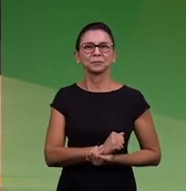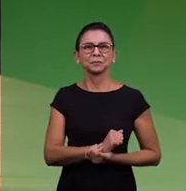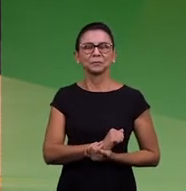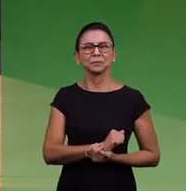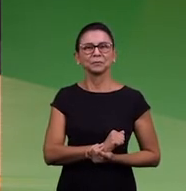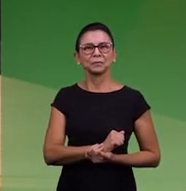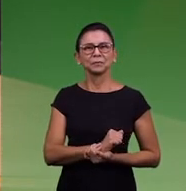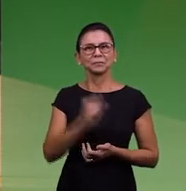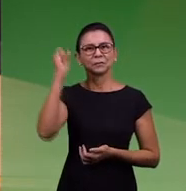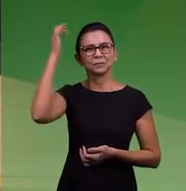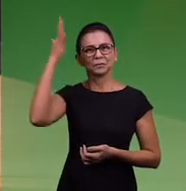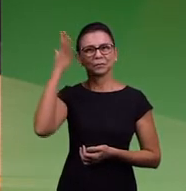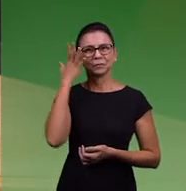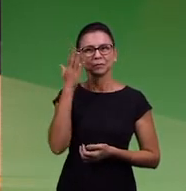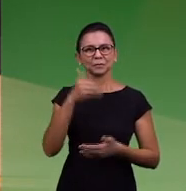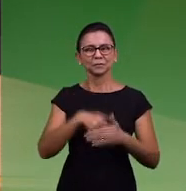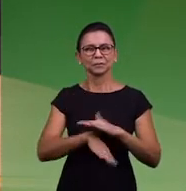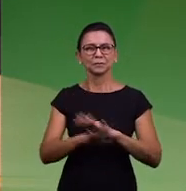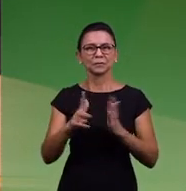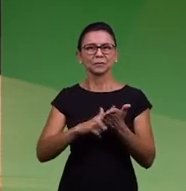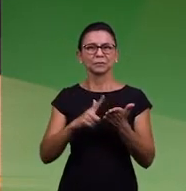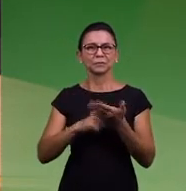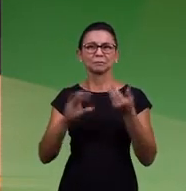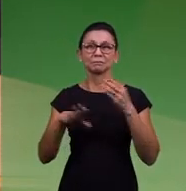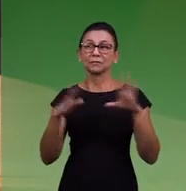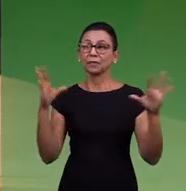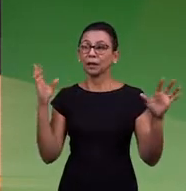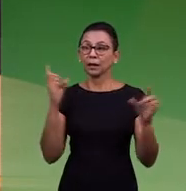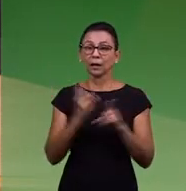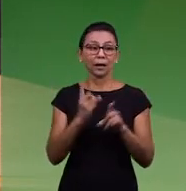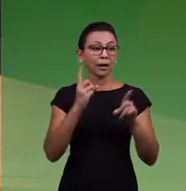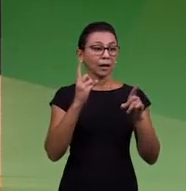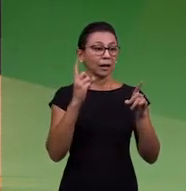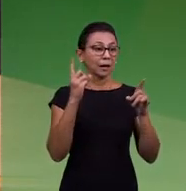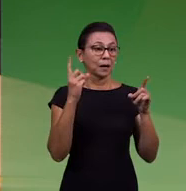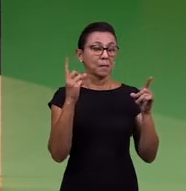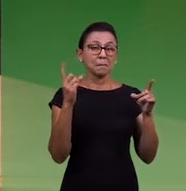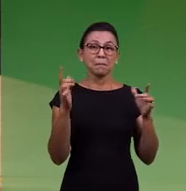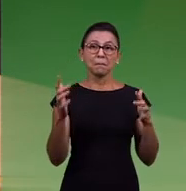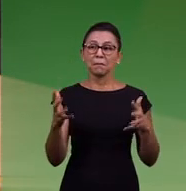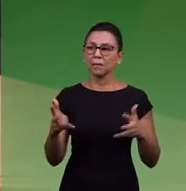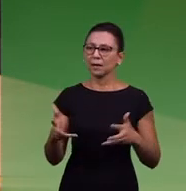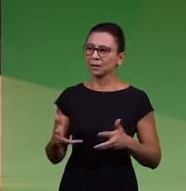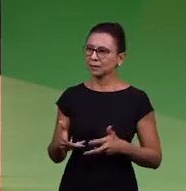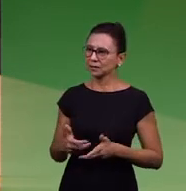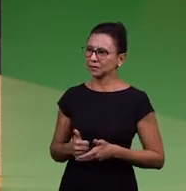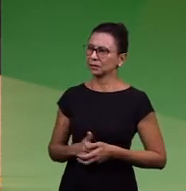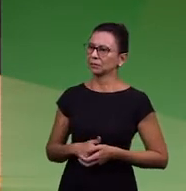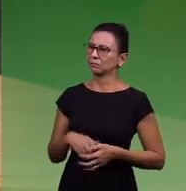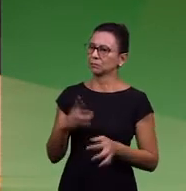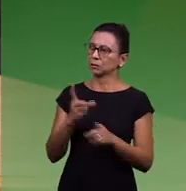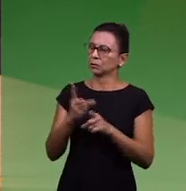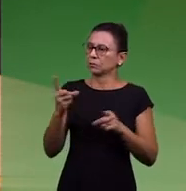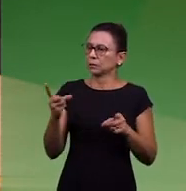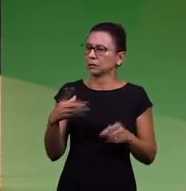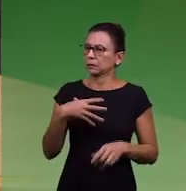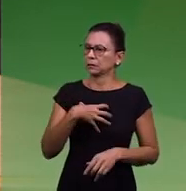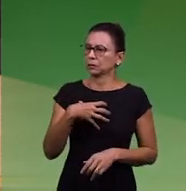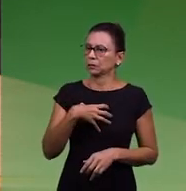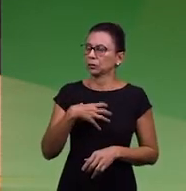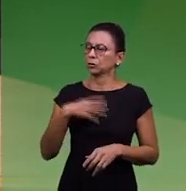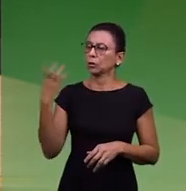nesse livro de Cantares de Salomão. Glória a Deus! Que descoberta gloriosa! Glória a Deus. E descoberta no sentido